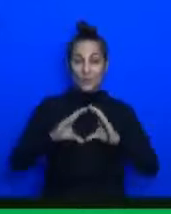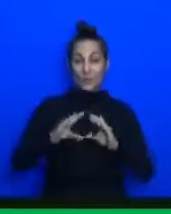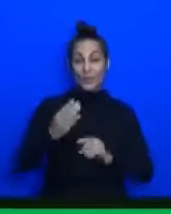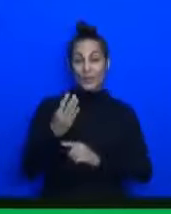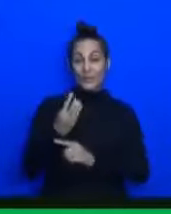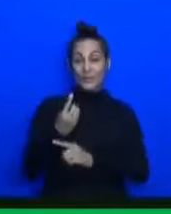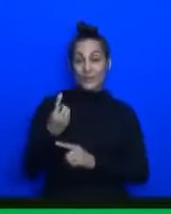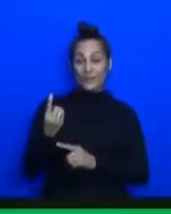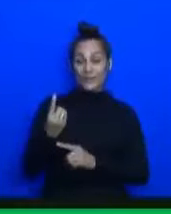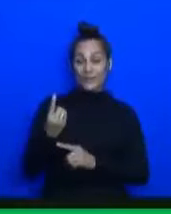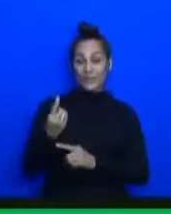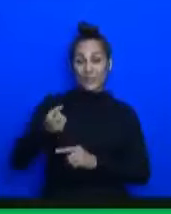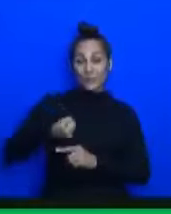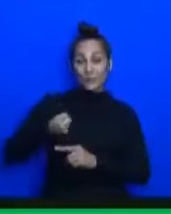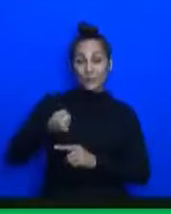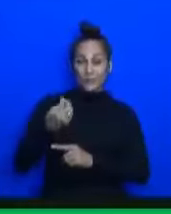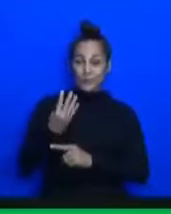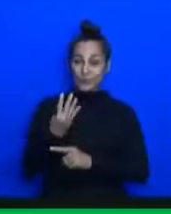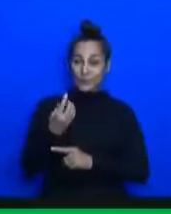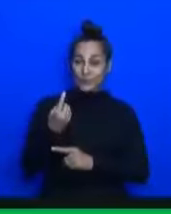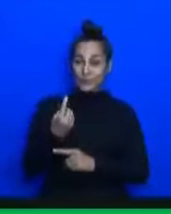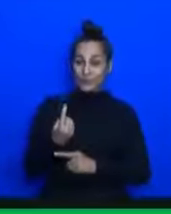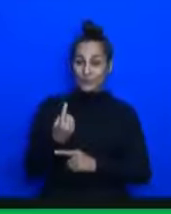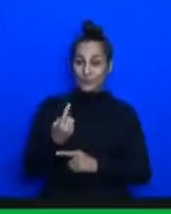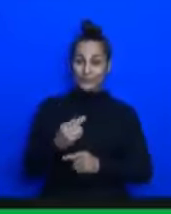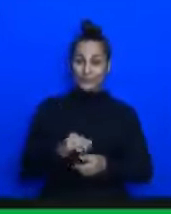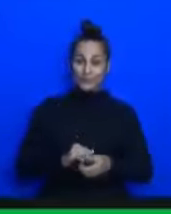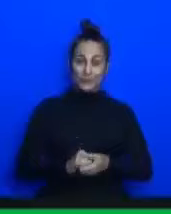41. Número 41.